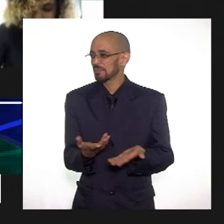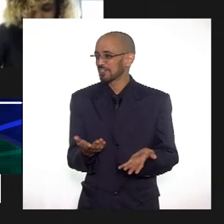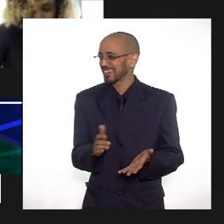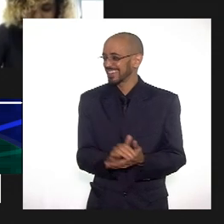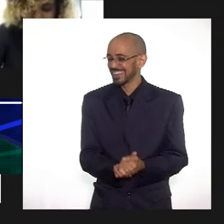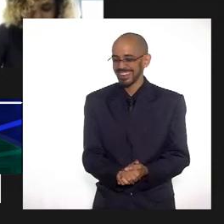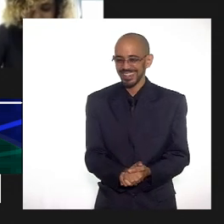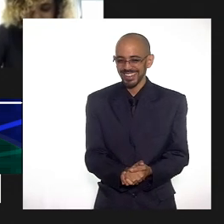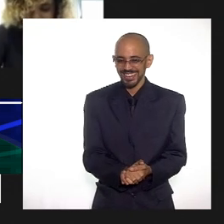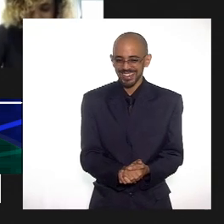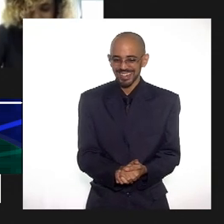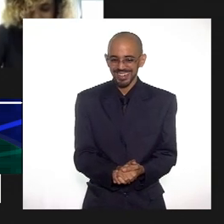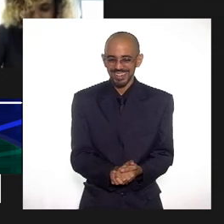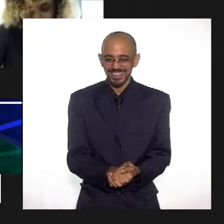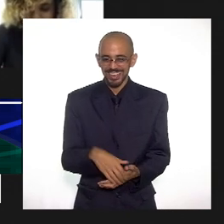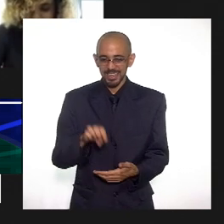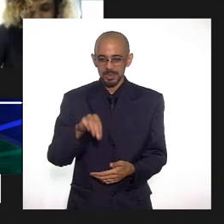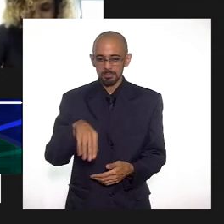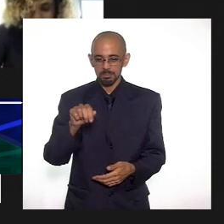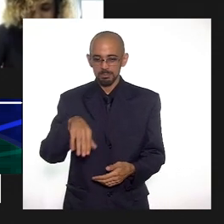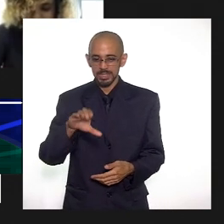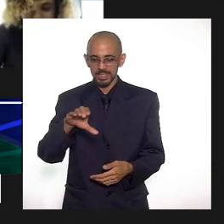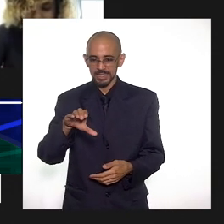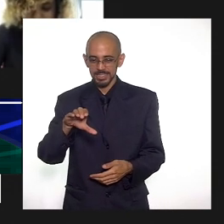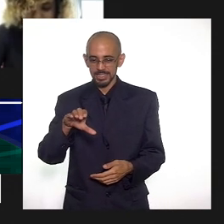Deputado Carlos Mink, não falou...